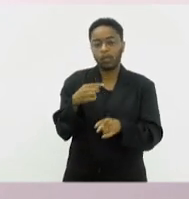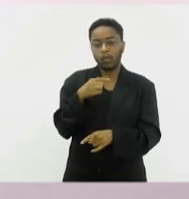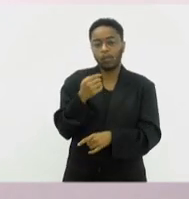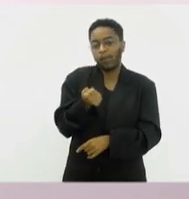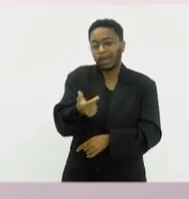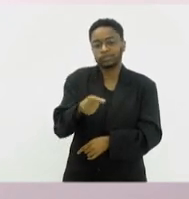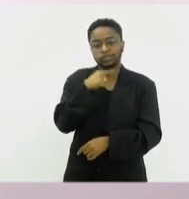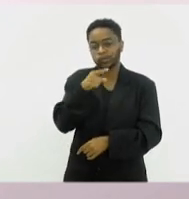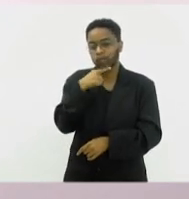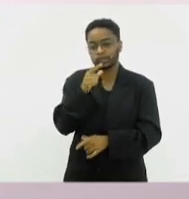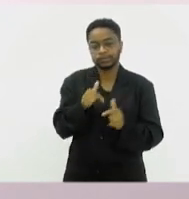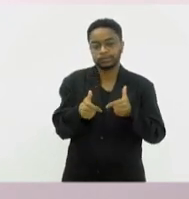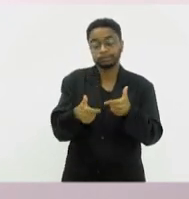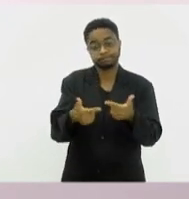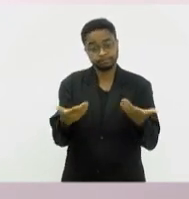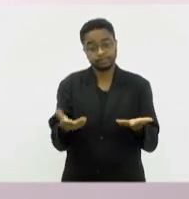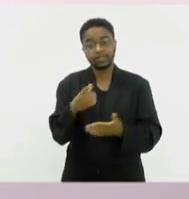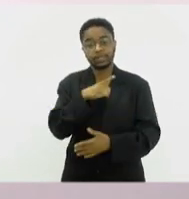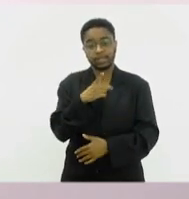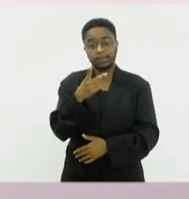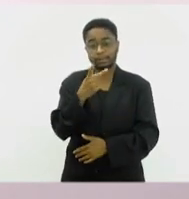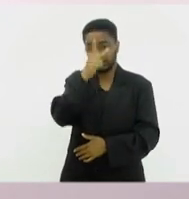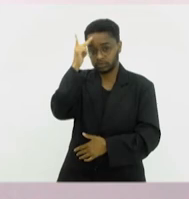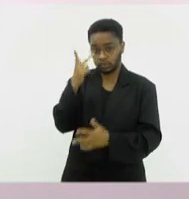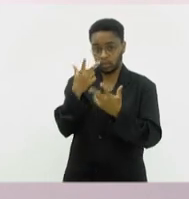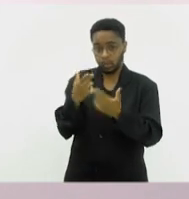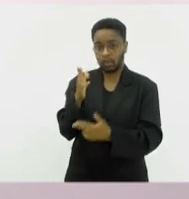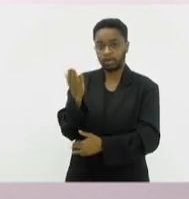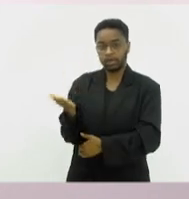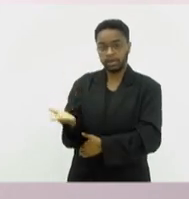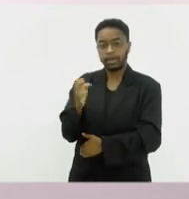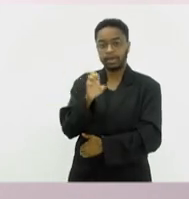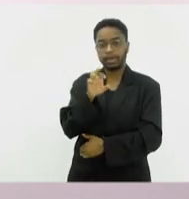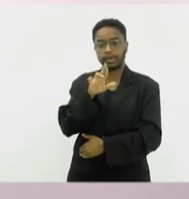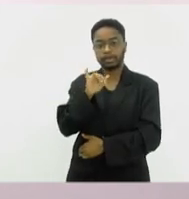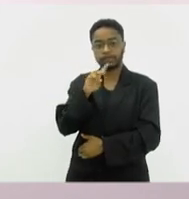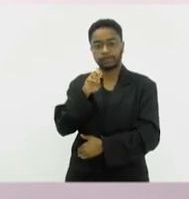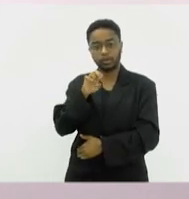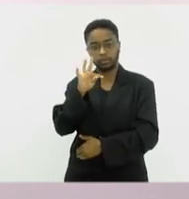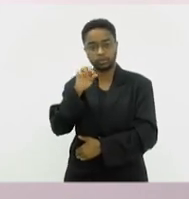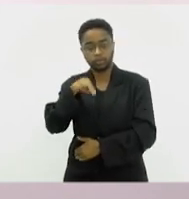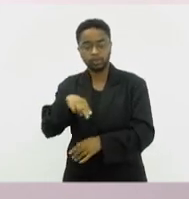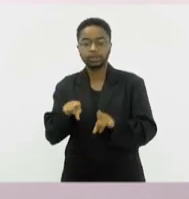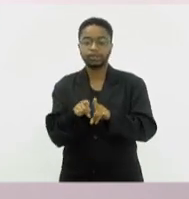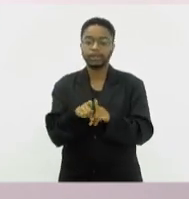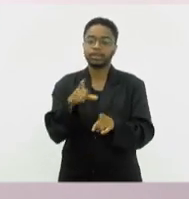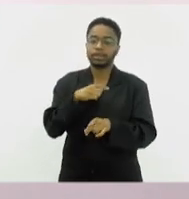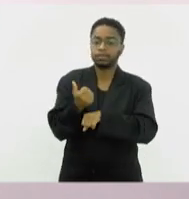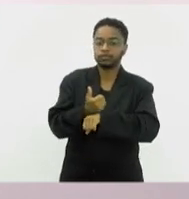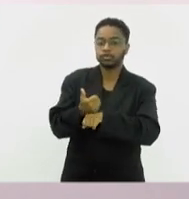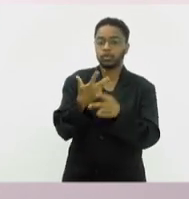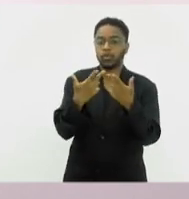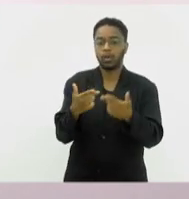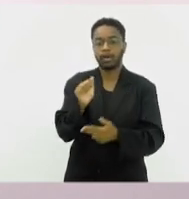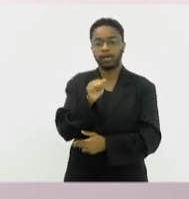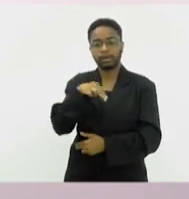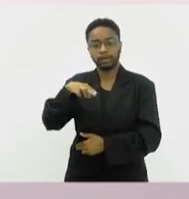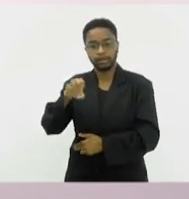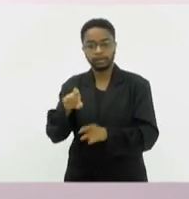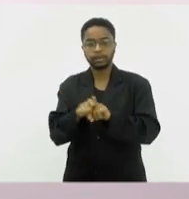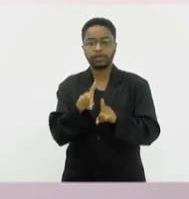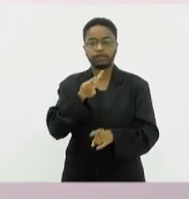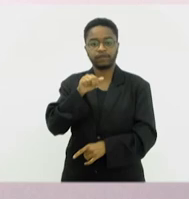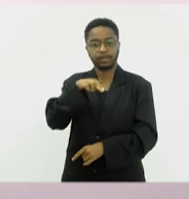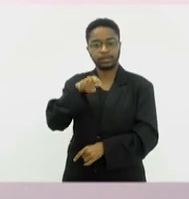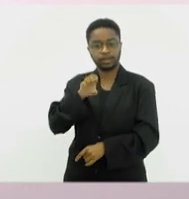no sistema. Então, ter pessoas como o Erivelto, mas também trazer profissionais técnicos aqui como a Anne, como a Vanessa.